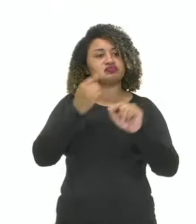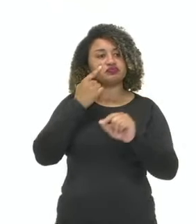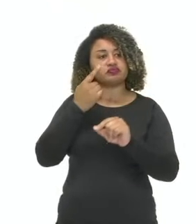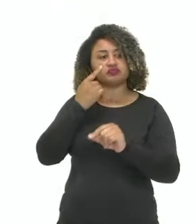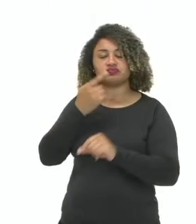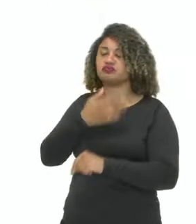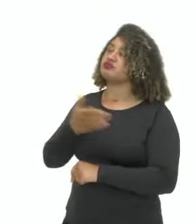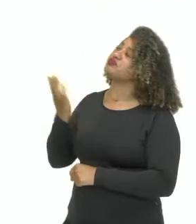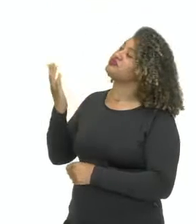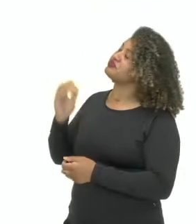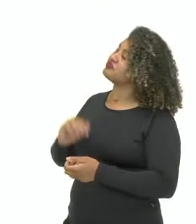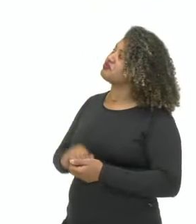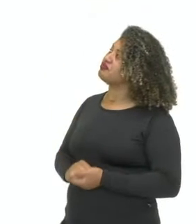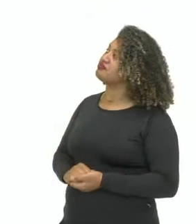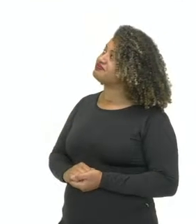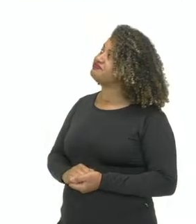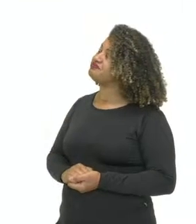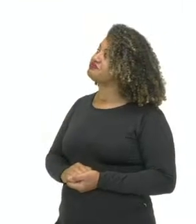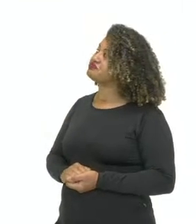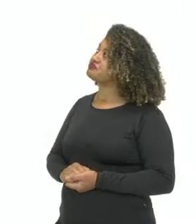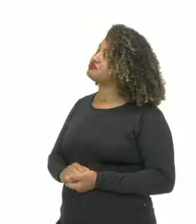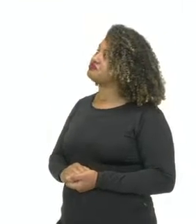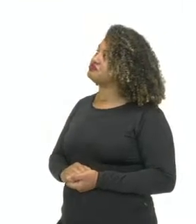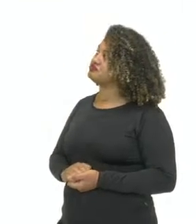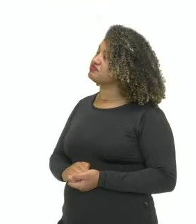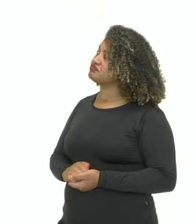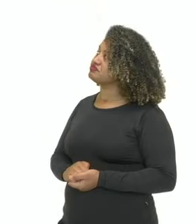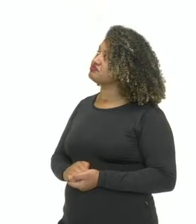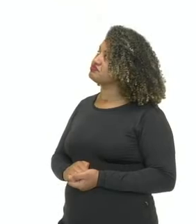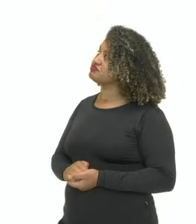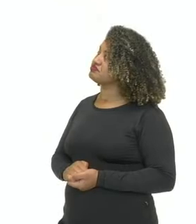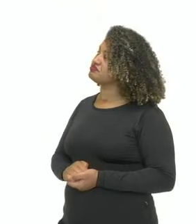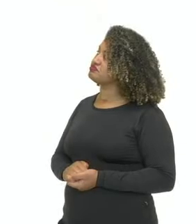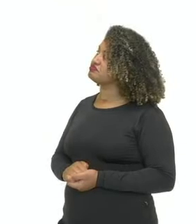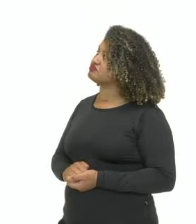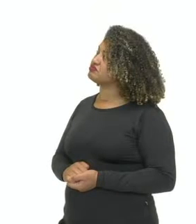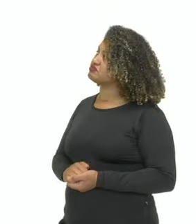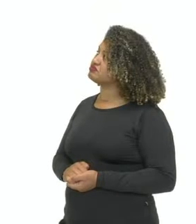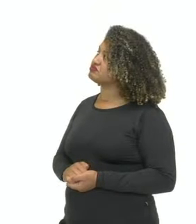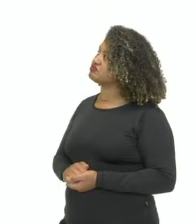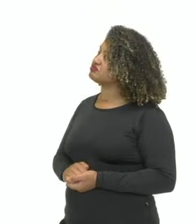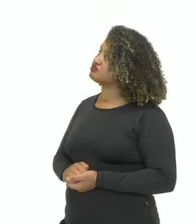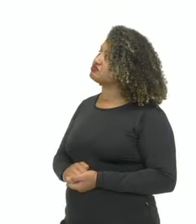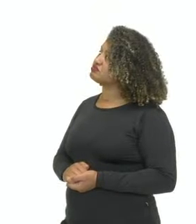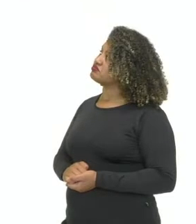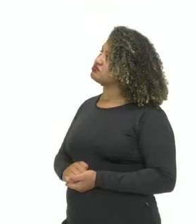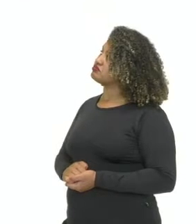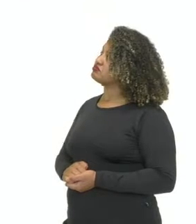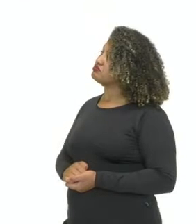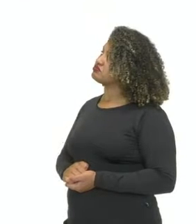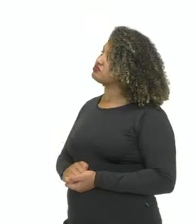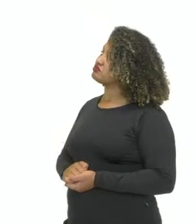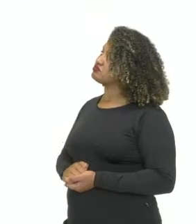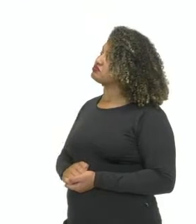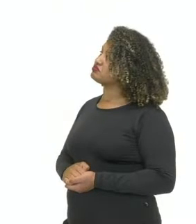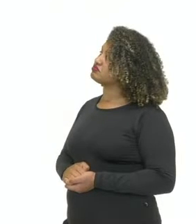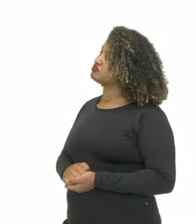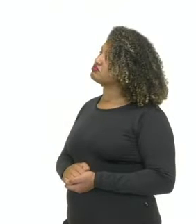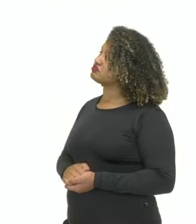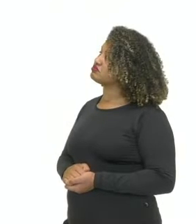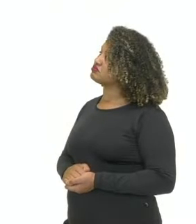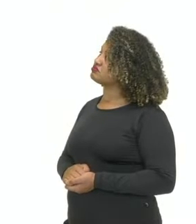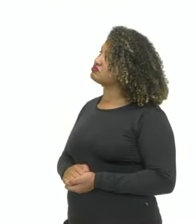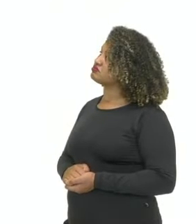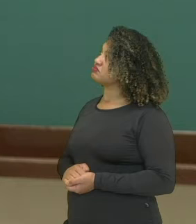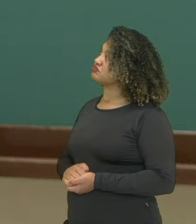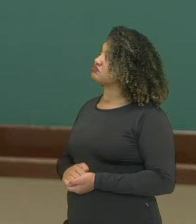que tanta influência tuvo en el desbravamiento de nuestro país después de su descubrimiento. Ah,